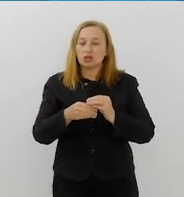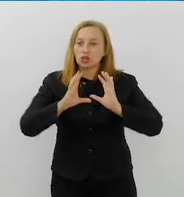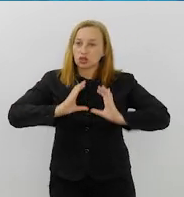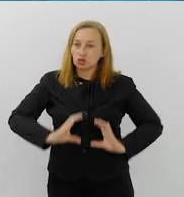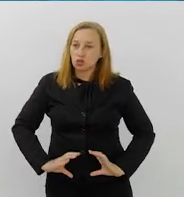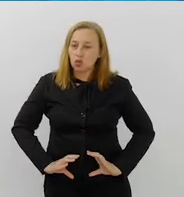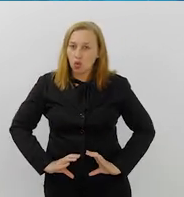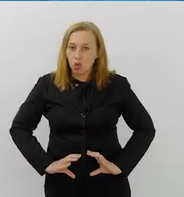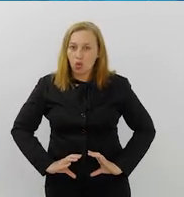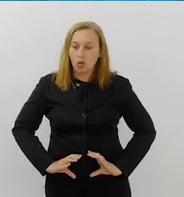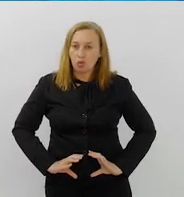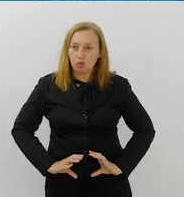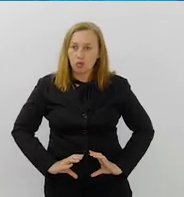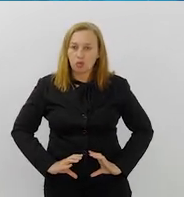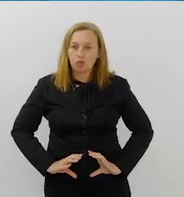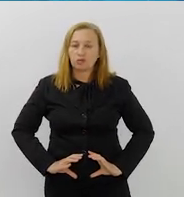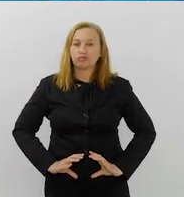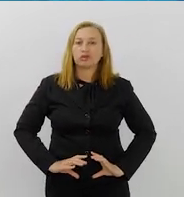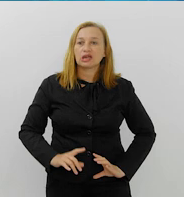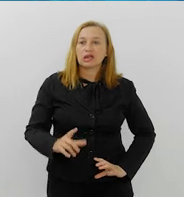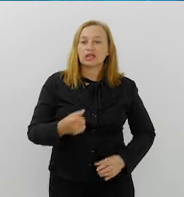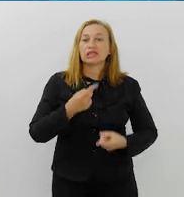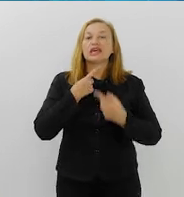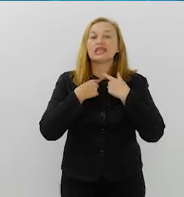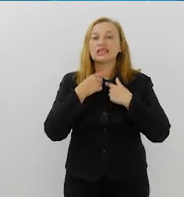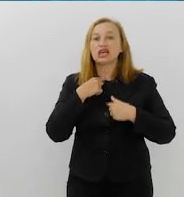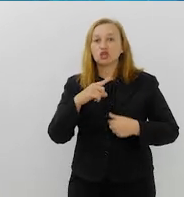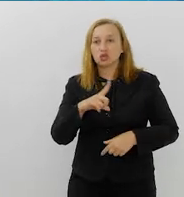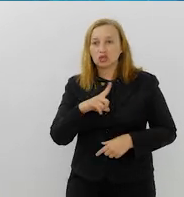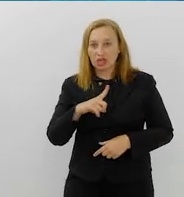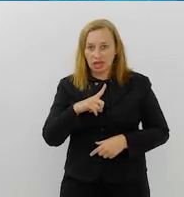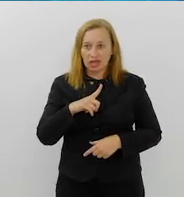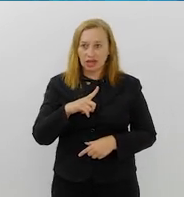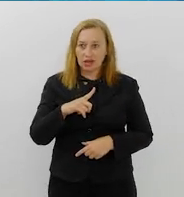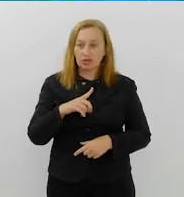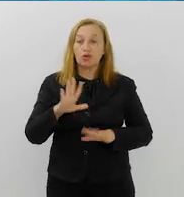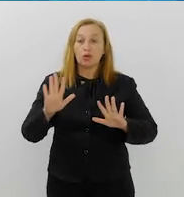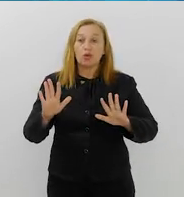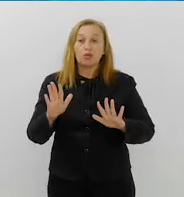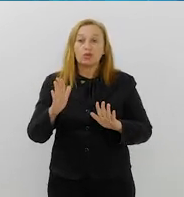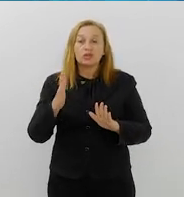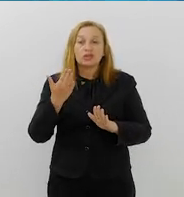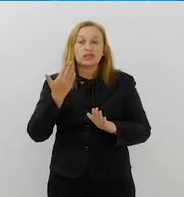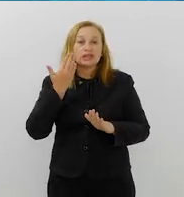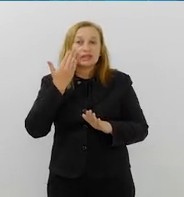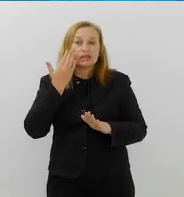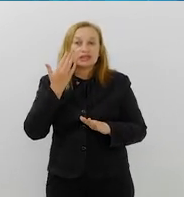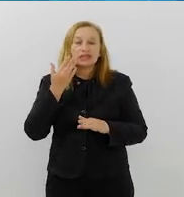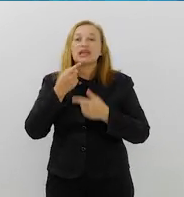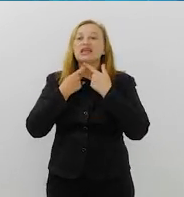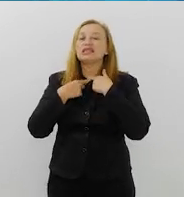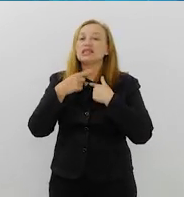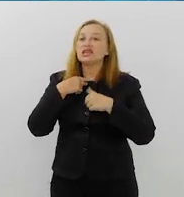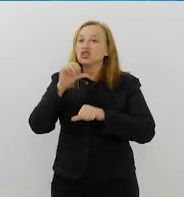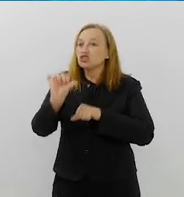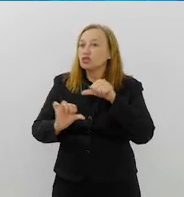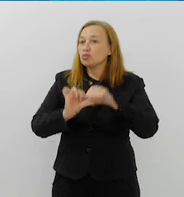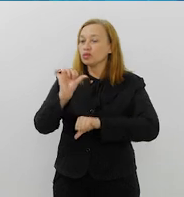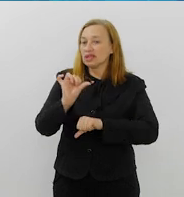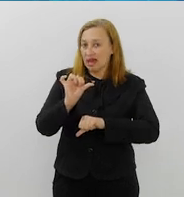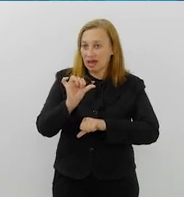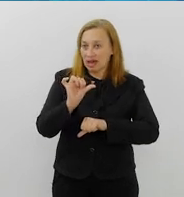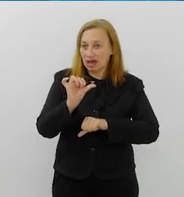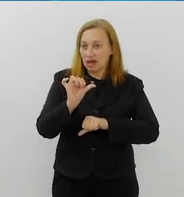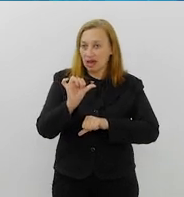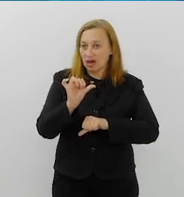comportamento que produz uma intoxicação ou que produz um prazer com a intenção de alterar o humor